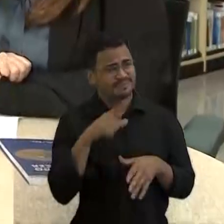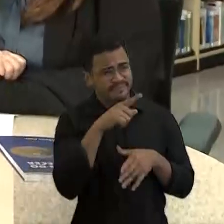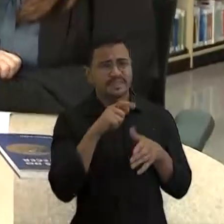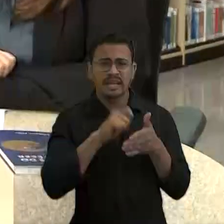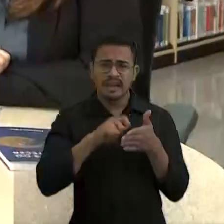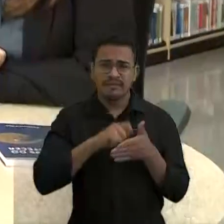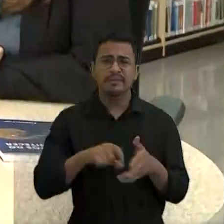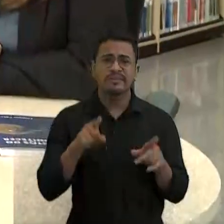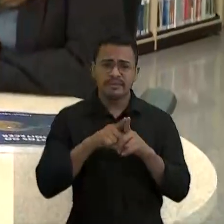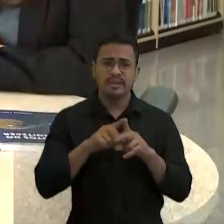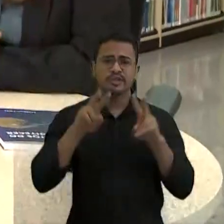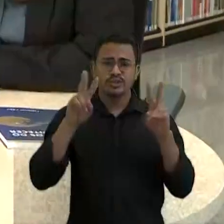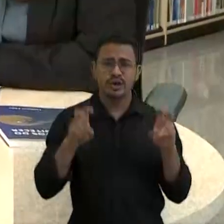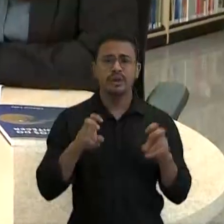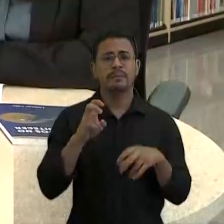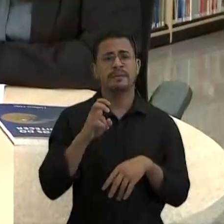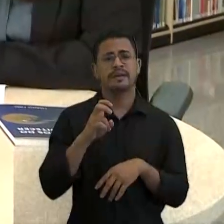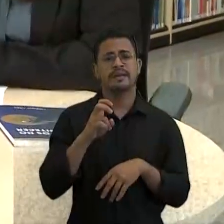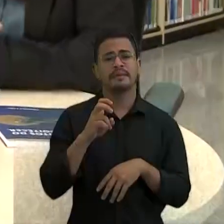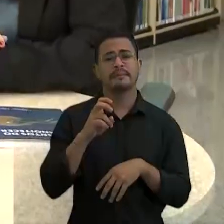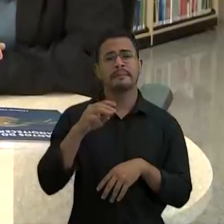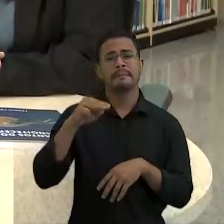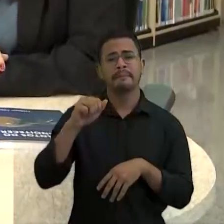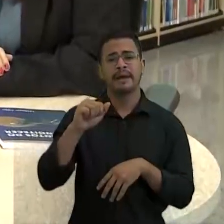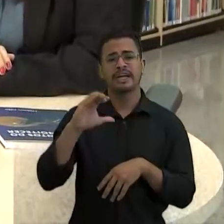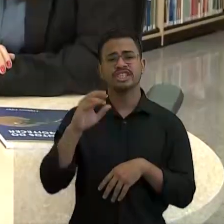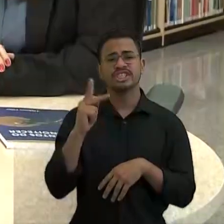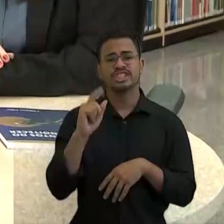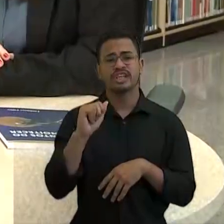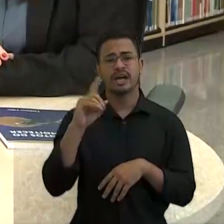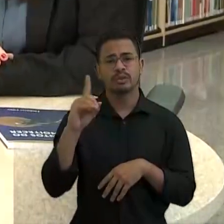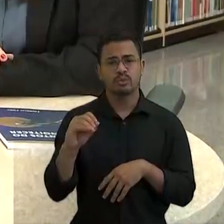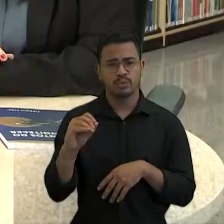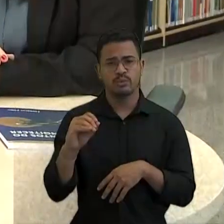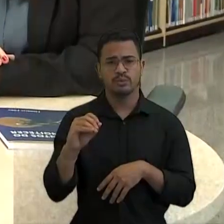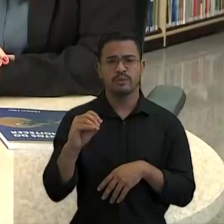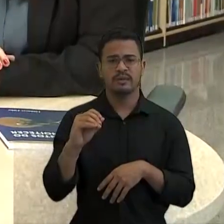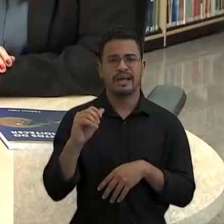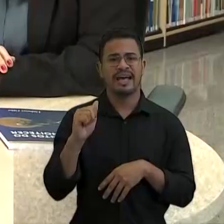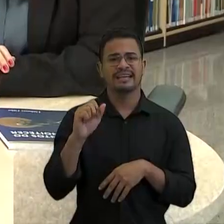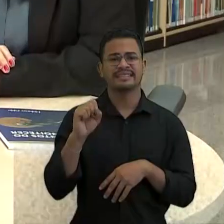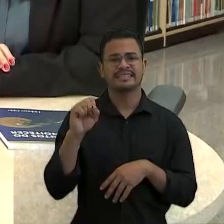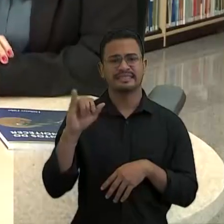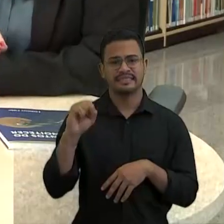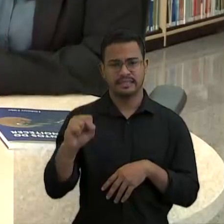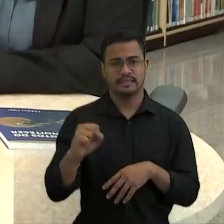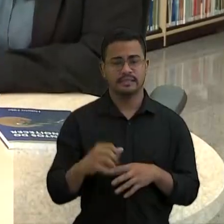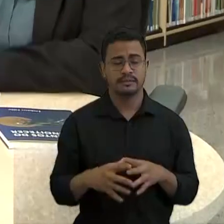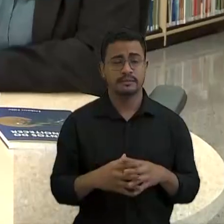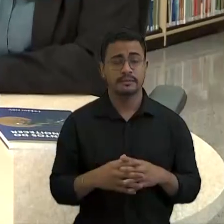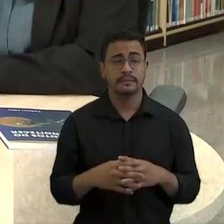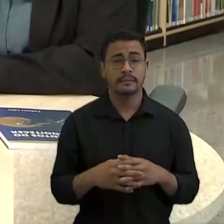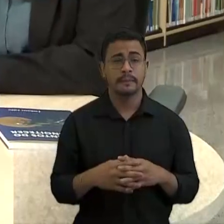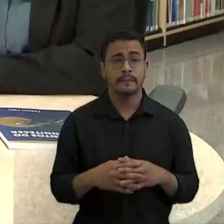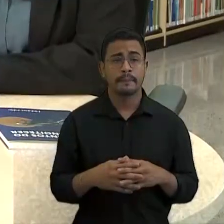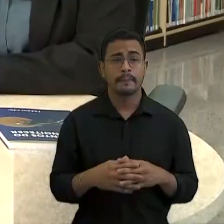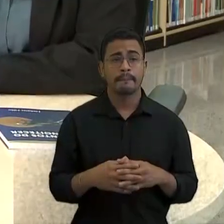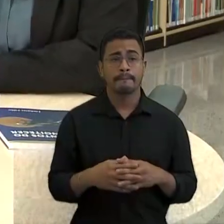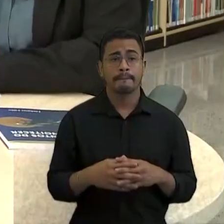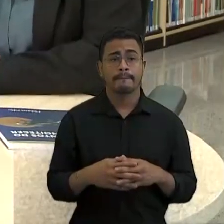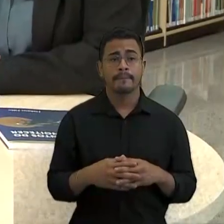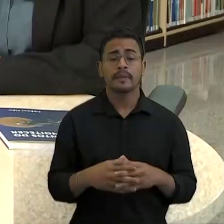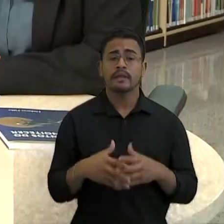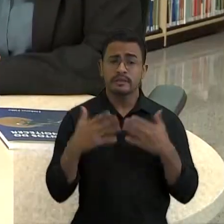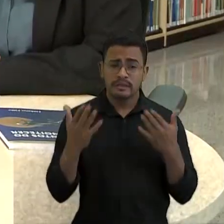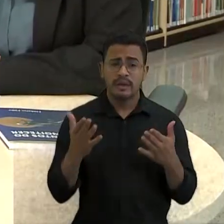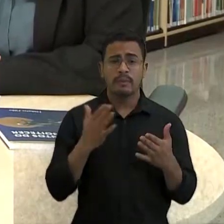de Assis, né? O senhor se dedicou muito, certo, a esse autor. Fala um pouco para a gente. Eu considero, Rosana, que o que a